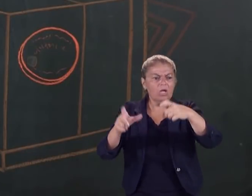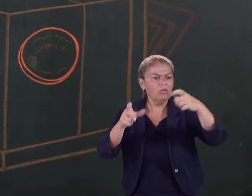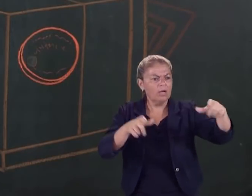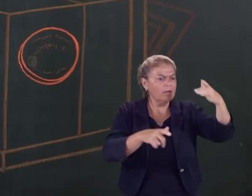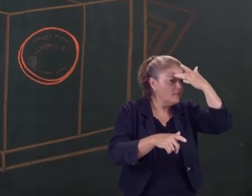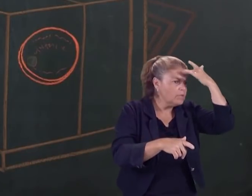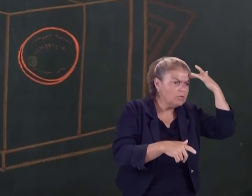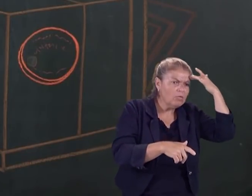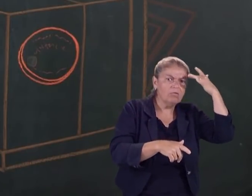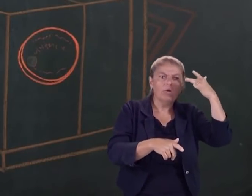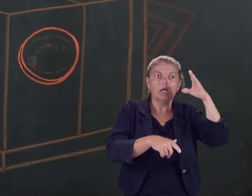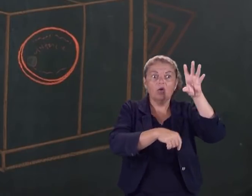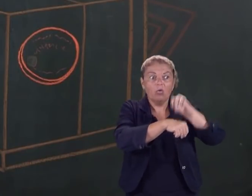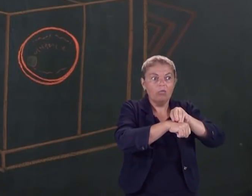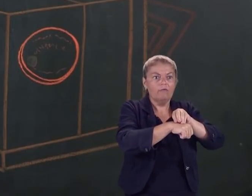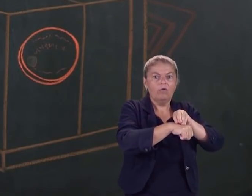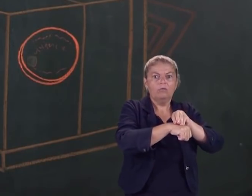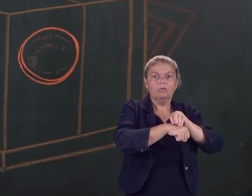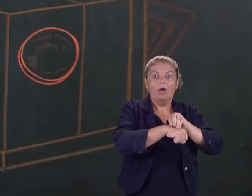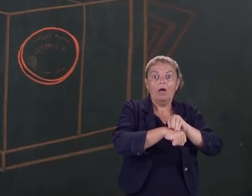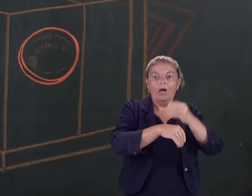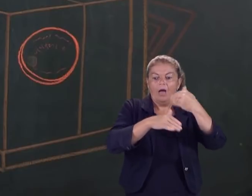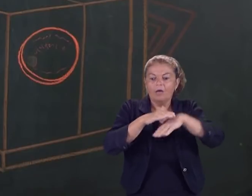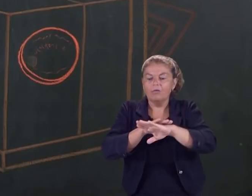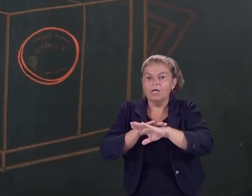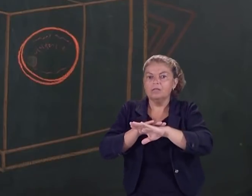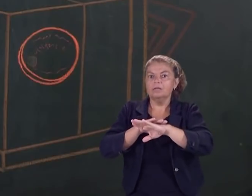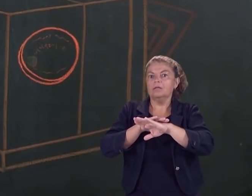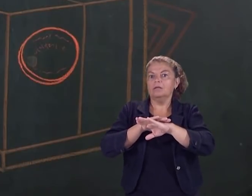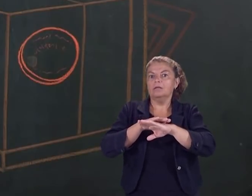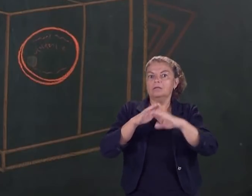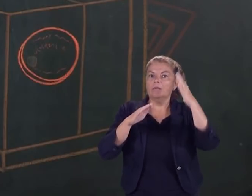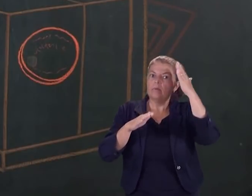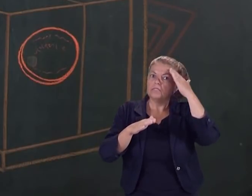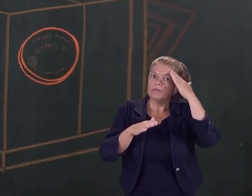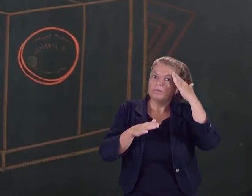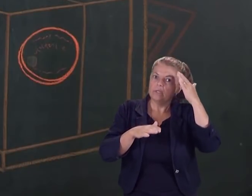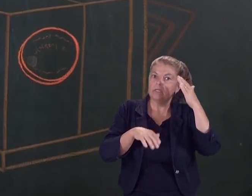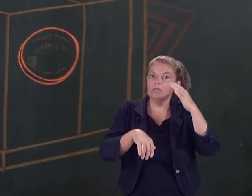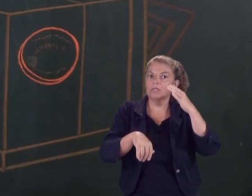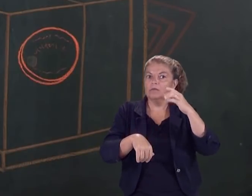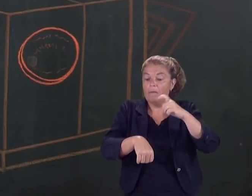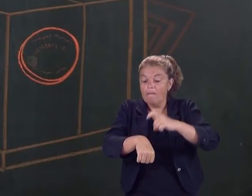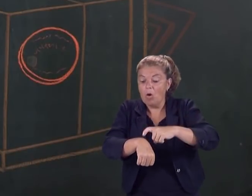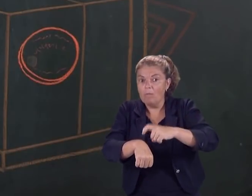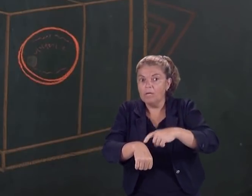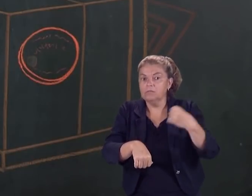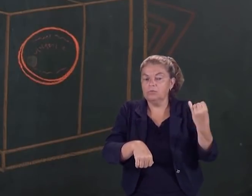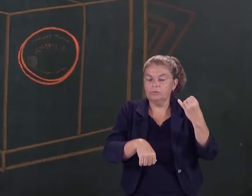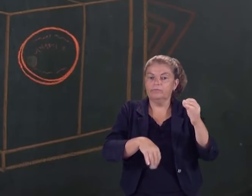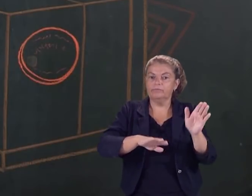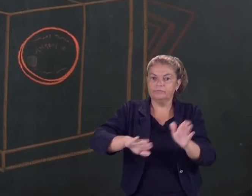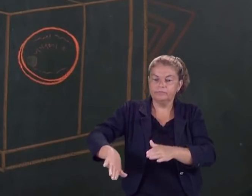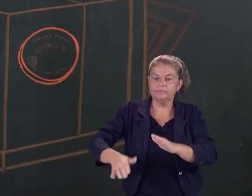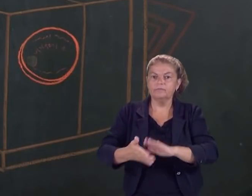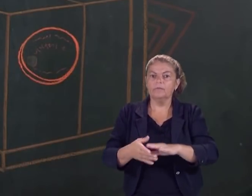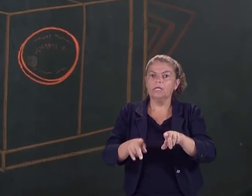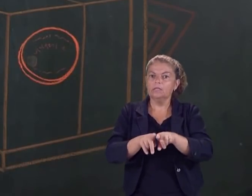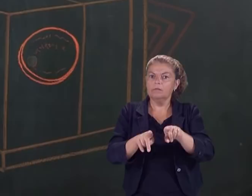ela se renova com a ideia de linguagem artística também. Existia um cara